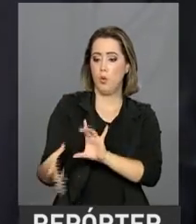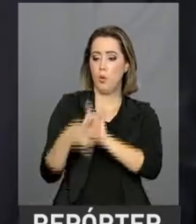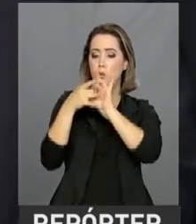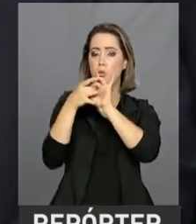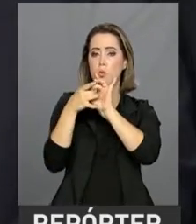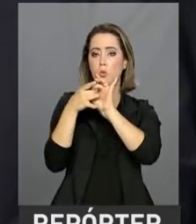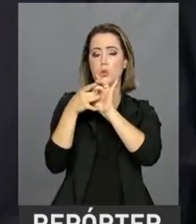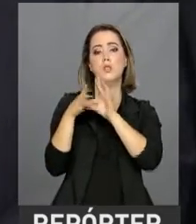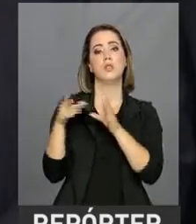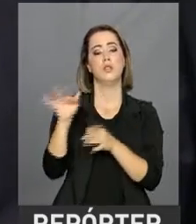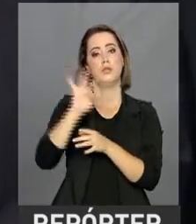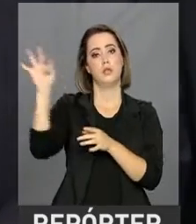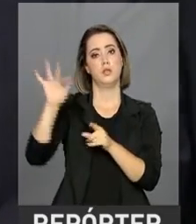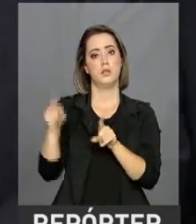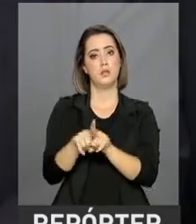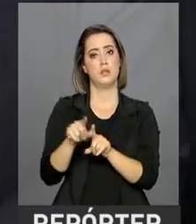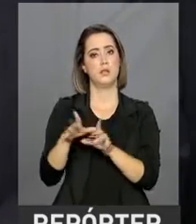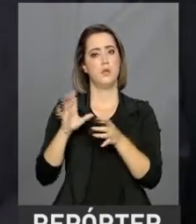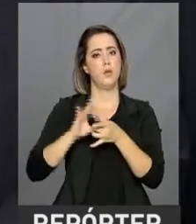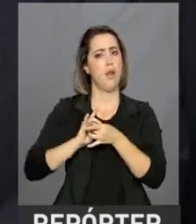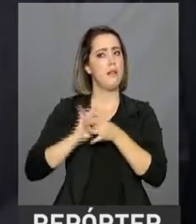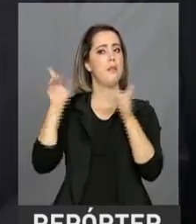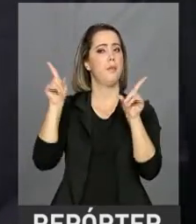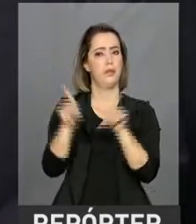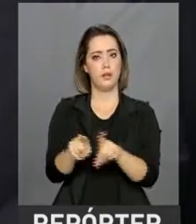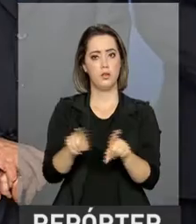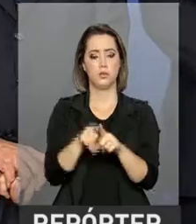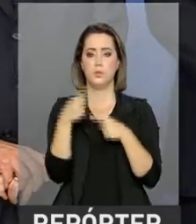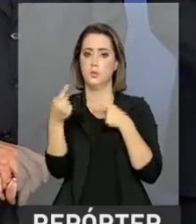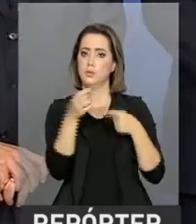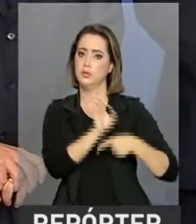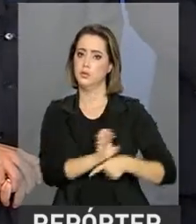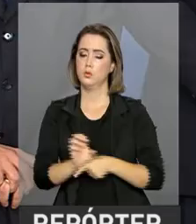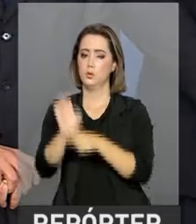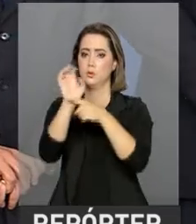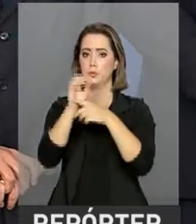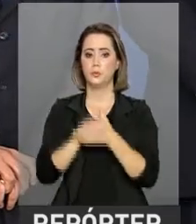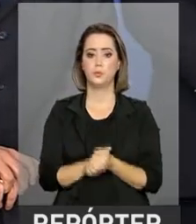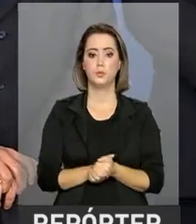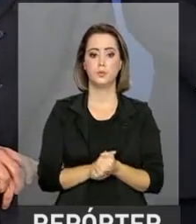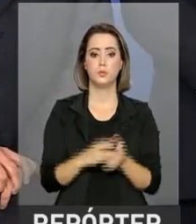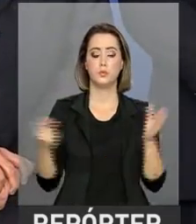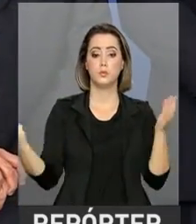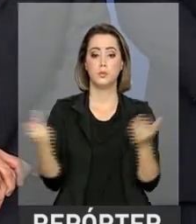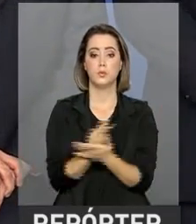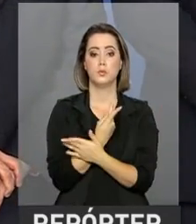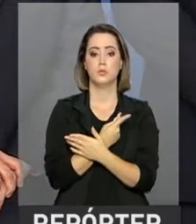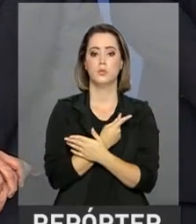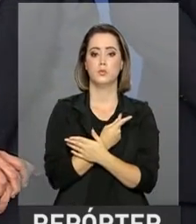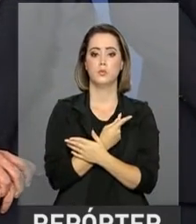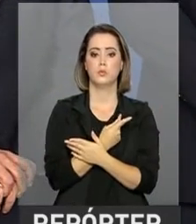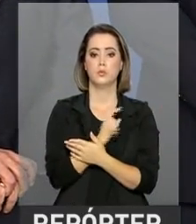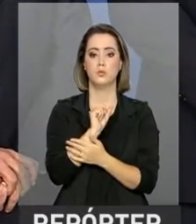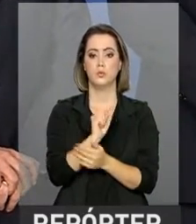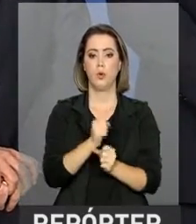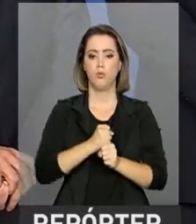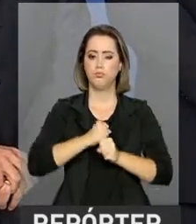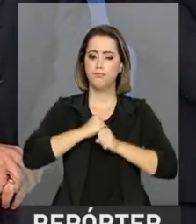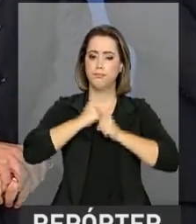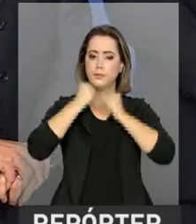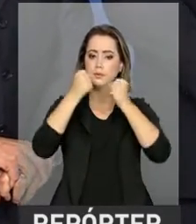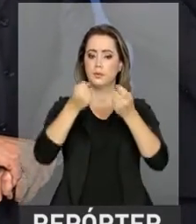ea autonomia 200 federados surgiu com grande força